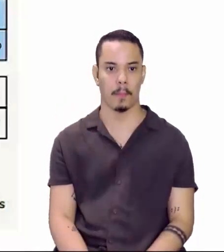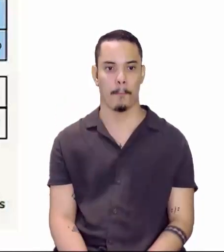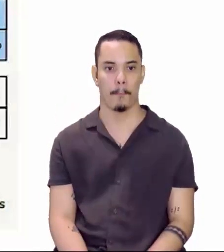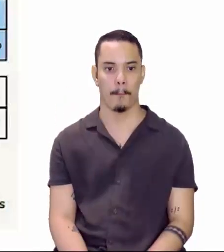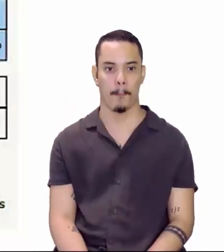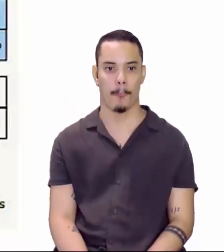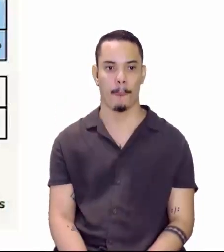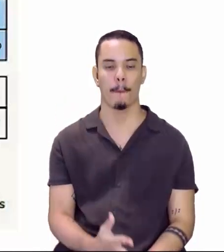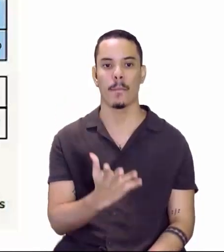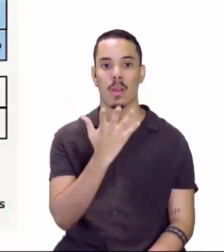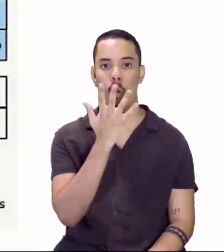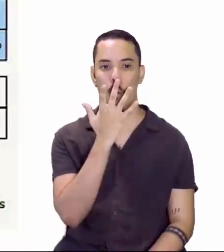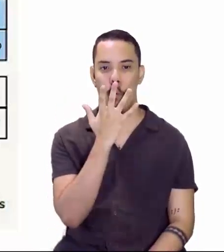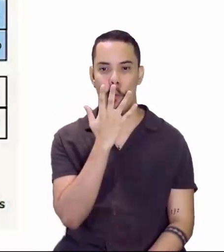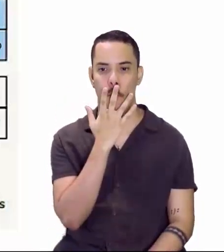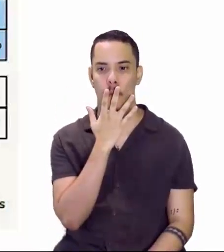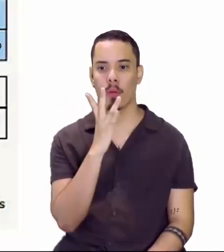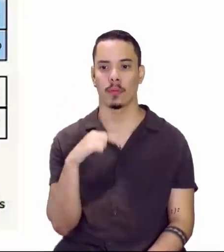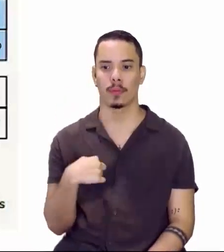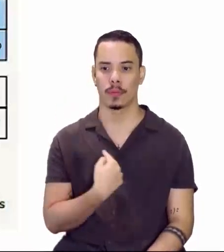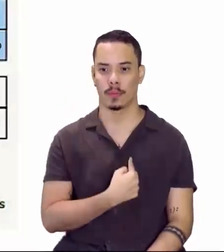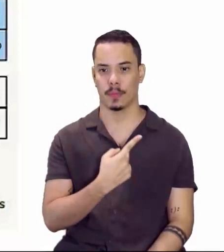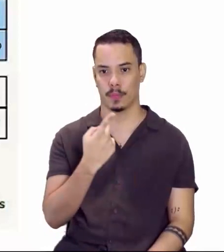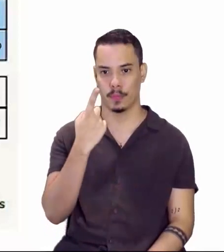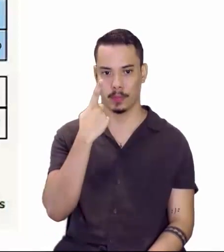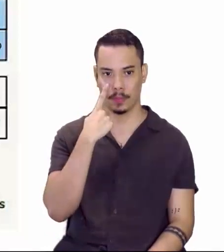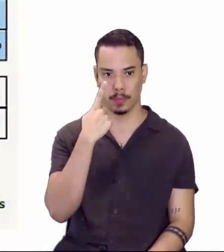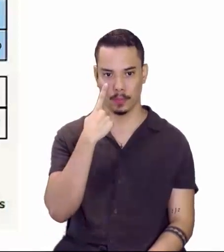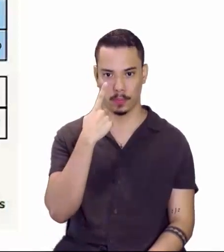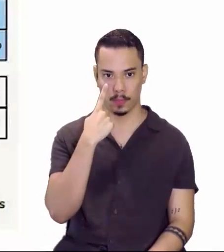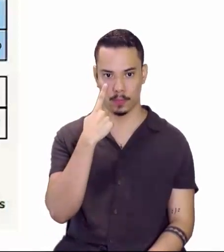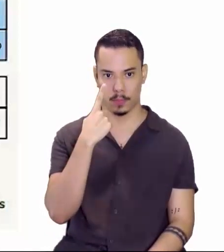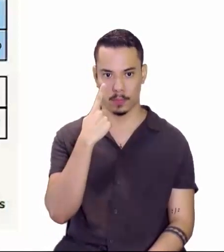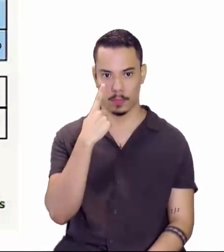à coloração, nós estamos vendo que esses brancos,